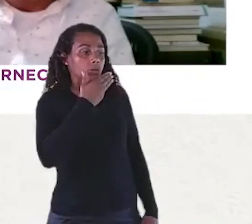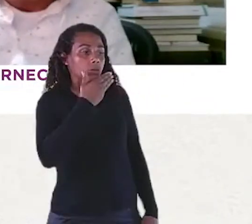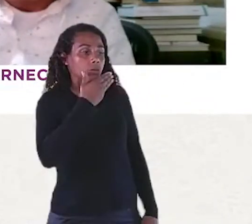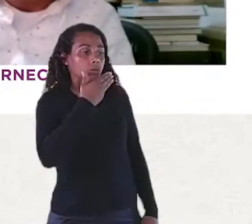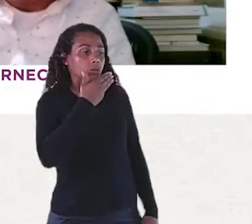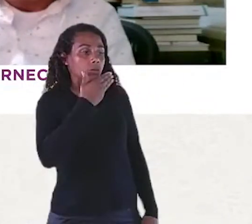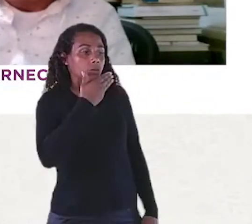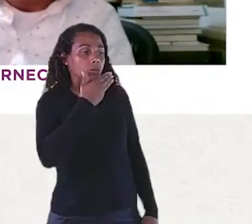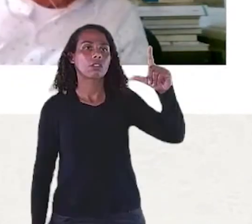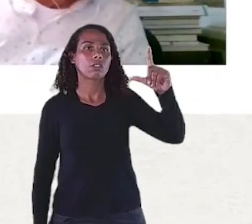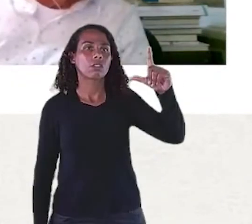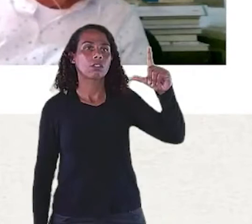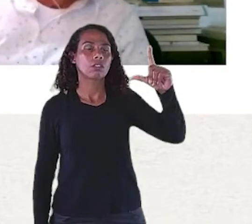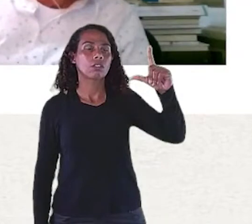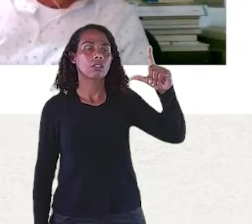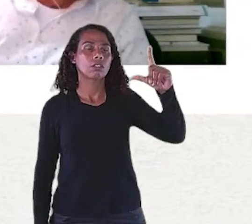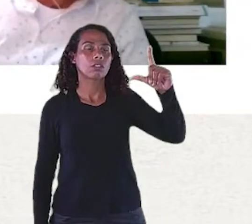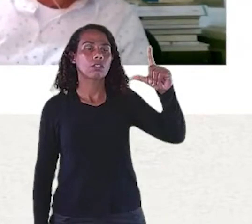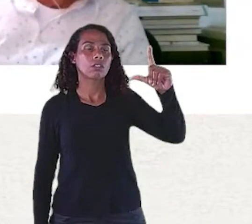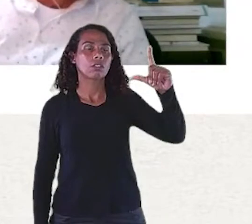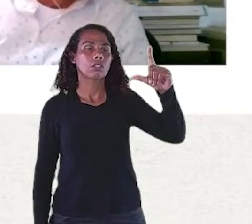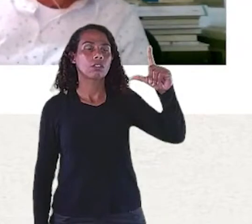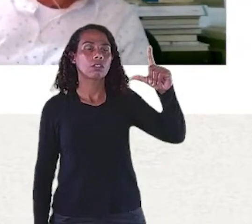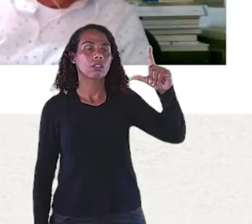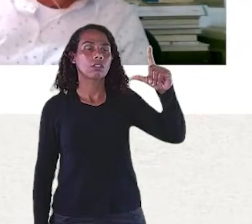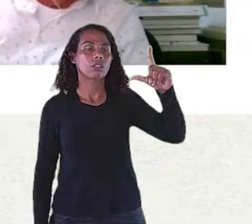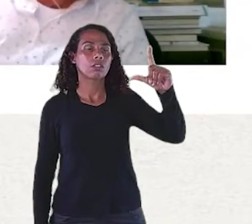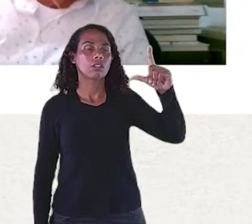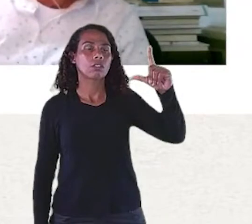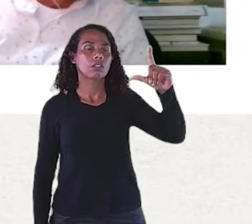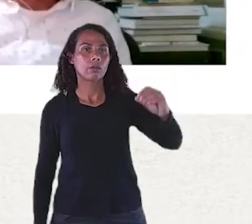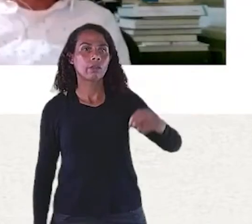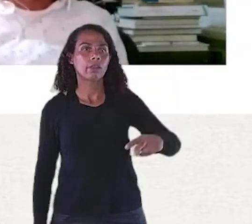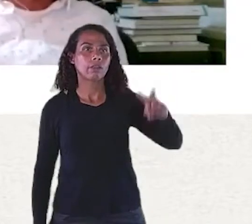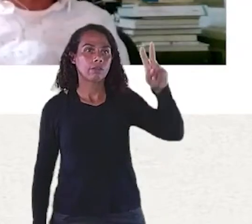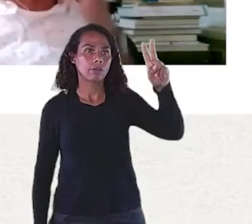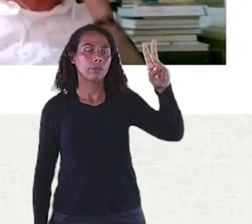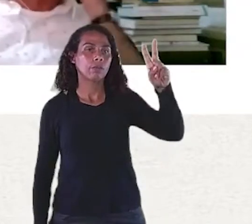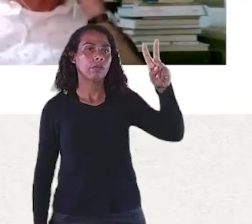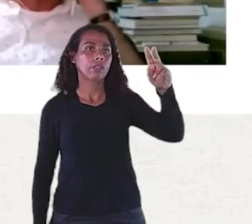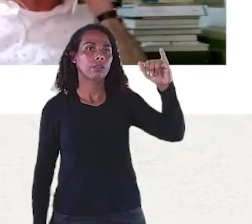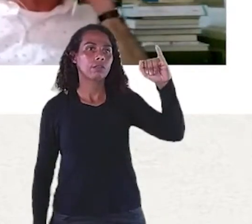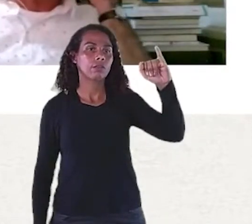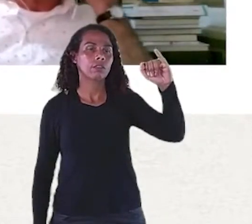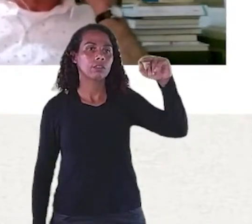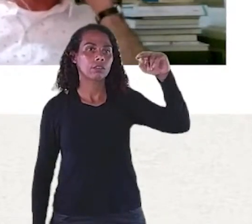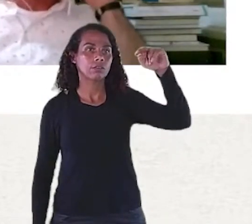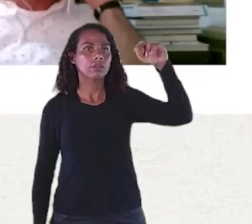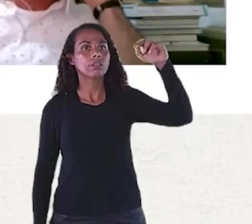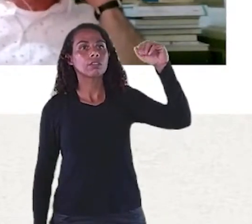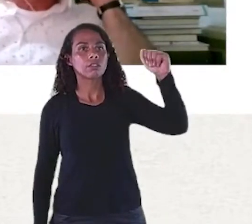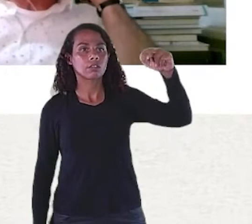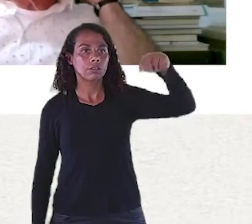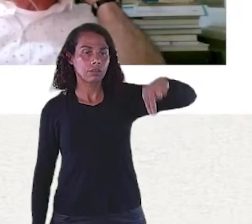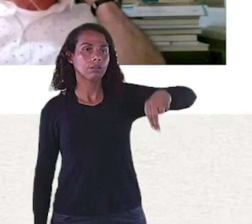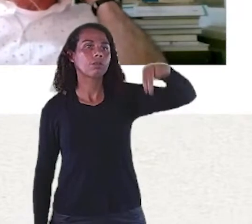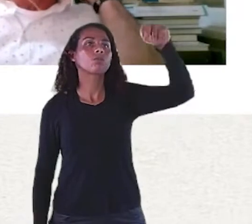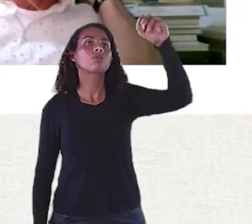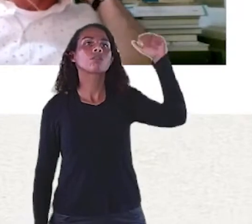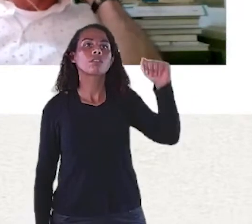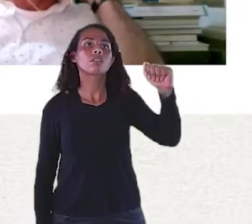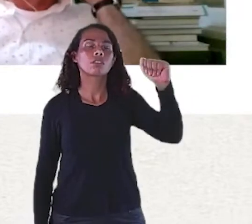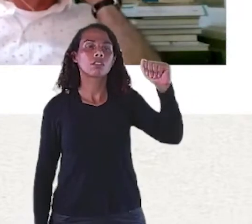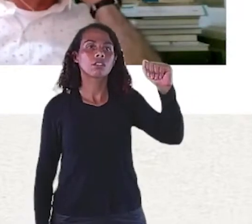Por uns 2, 3 anos aqui em São Paulo. O Klaus Viana fazia parte de um grupo um pouco informal, mas